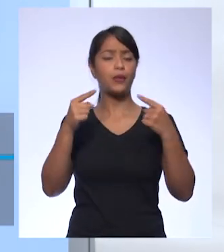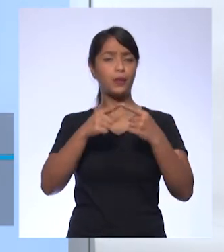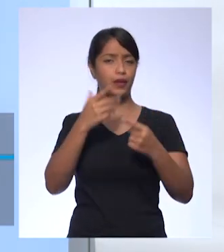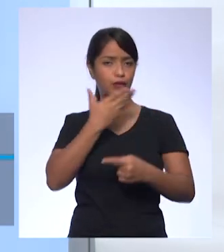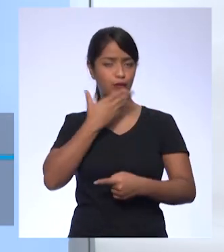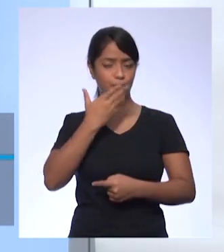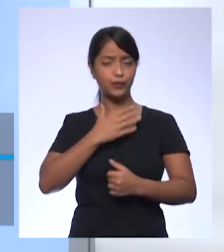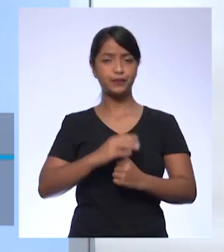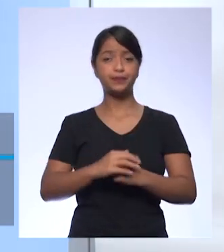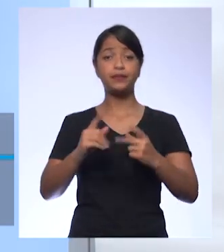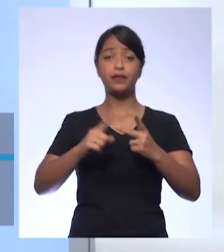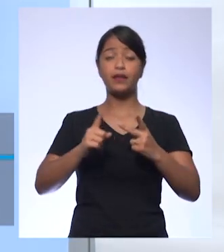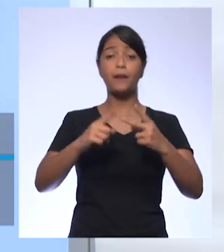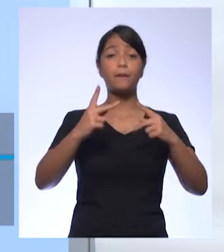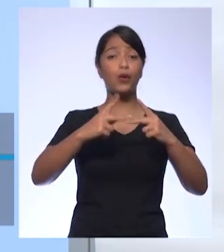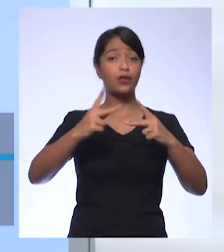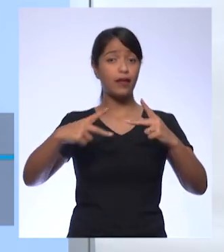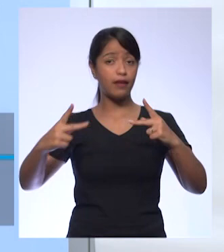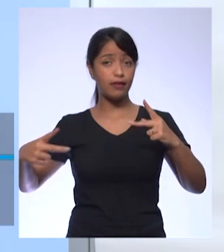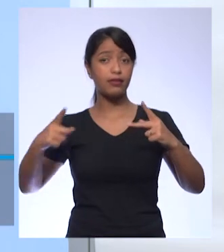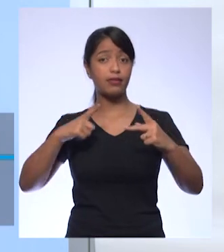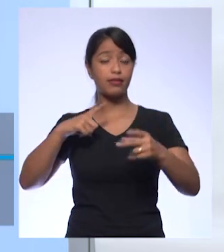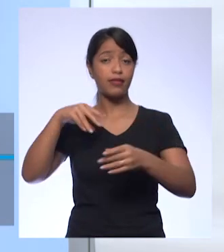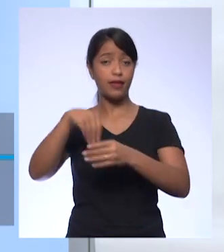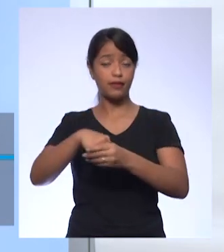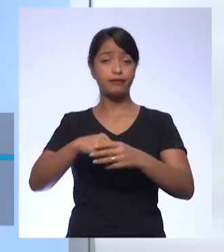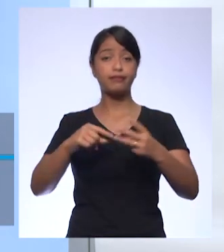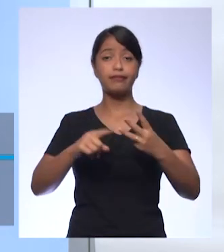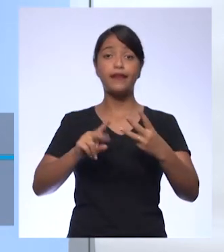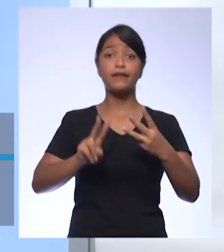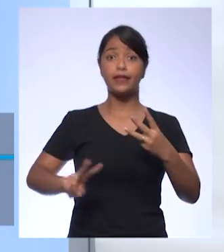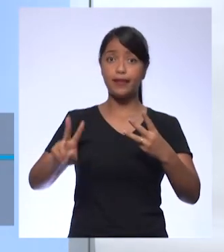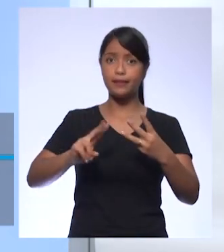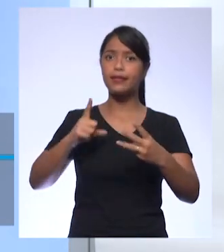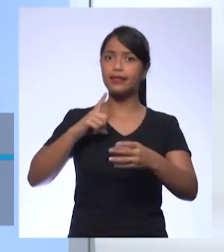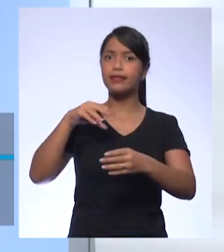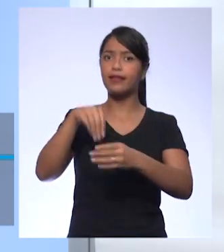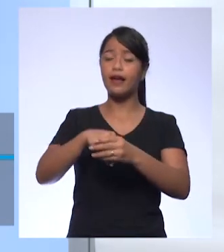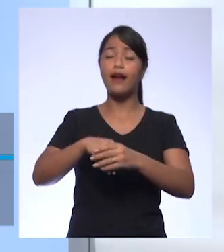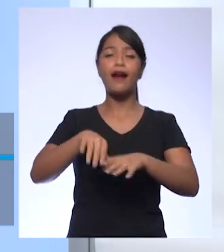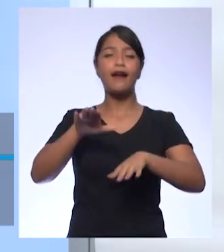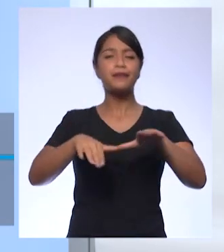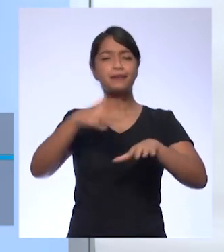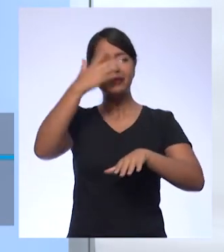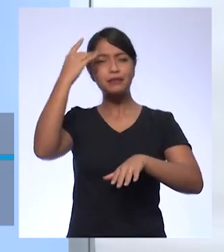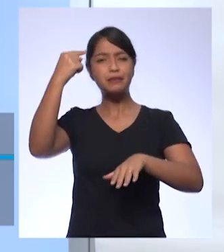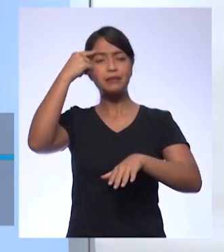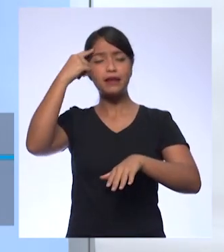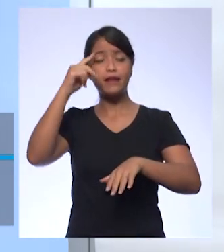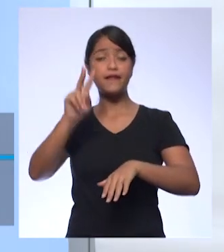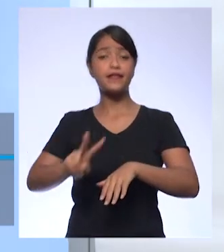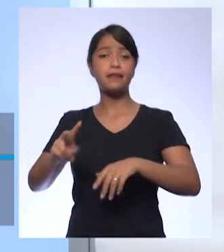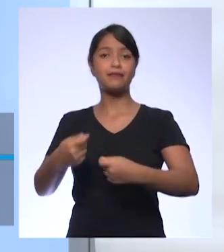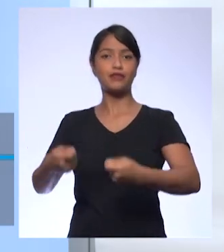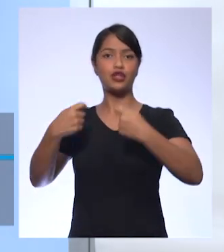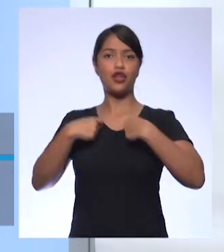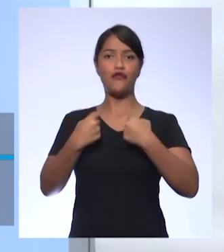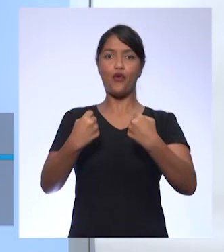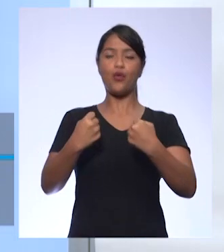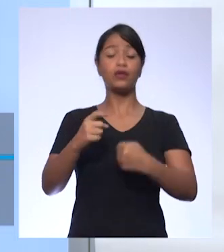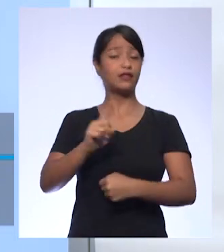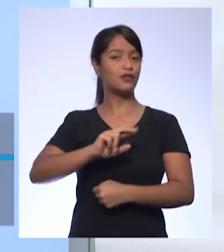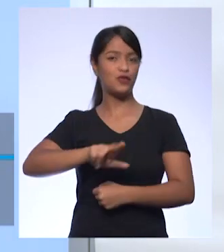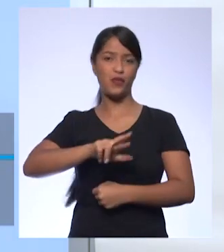vou ter proteína, eu vou ter as vitaminas. Tem gente que acha que vitamina dá força, né, dá energia. Não, o que dá energia é o